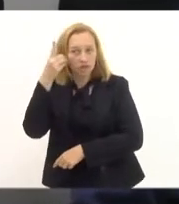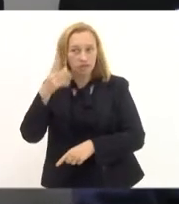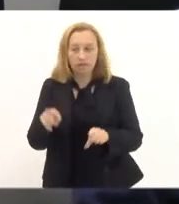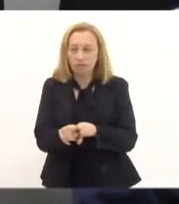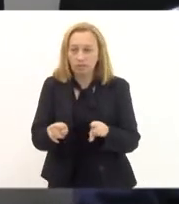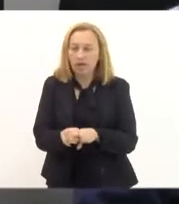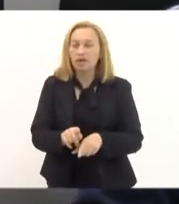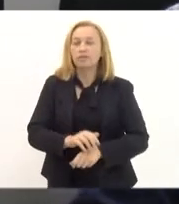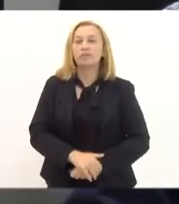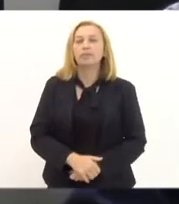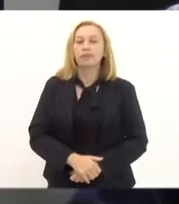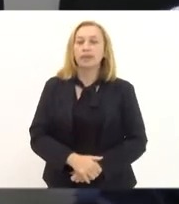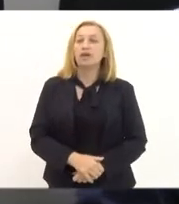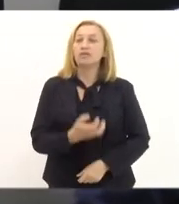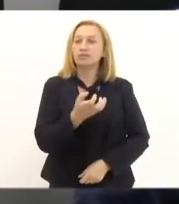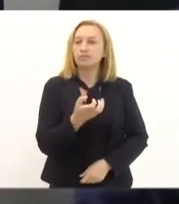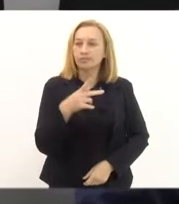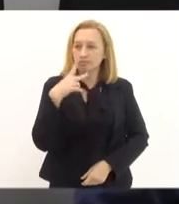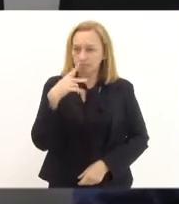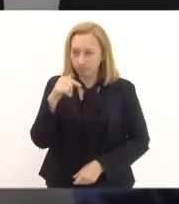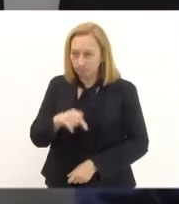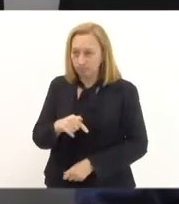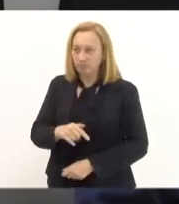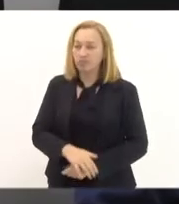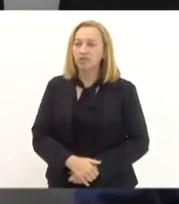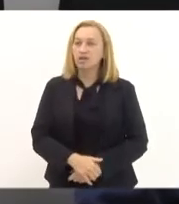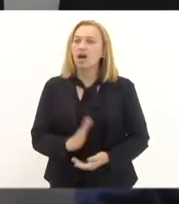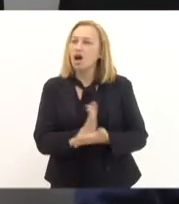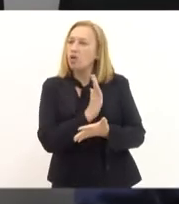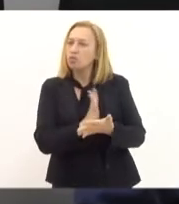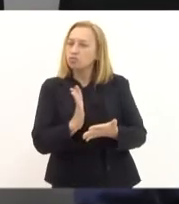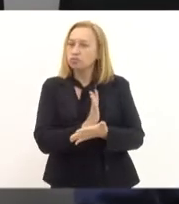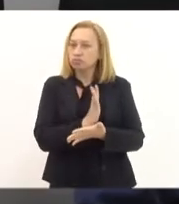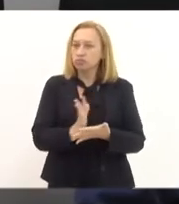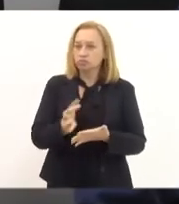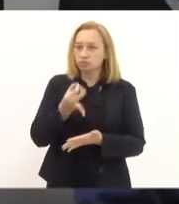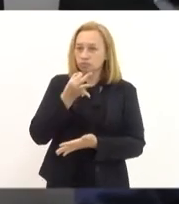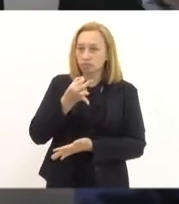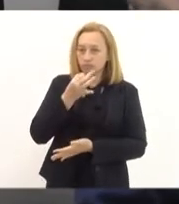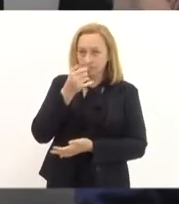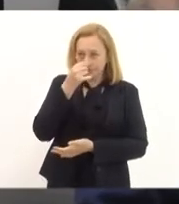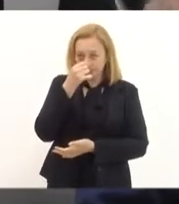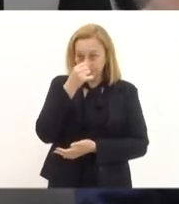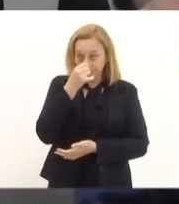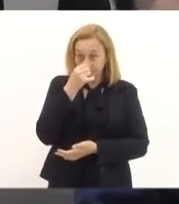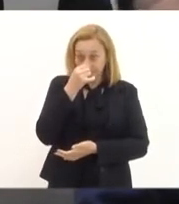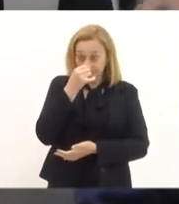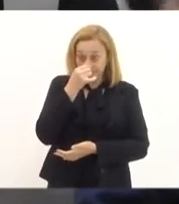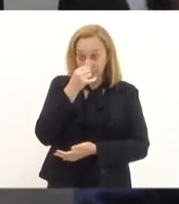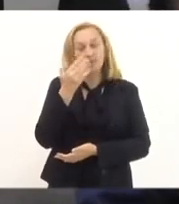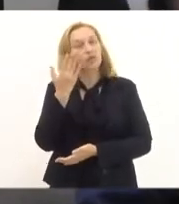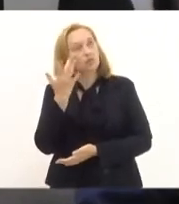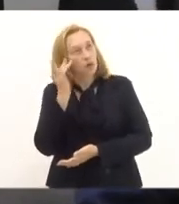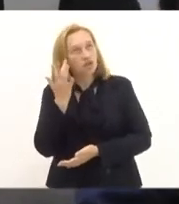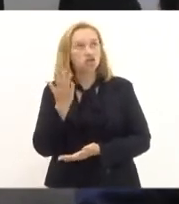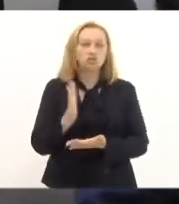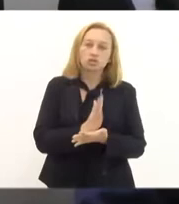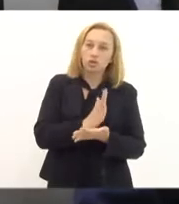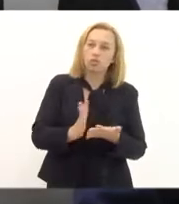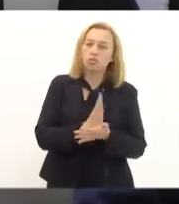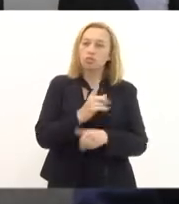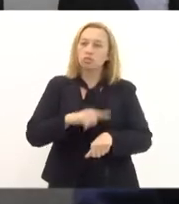quer trazer aqui algumas sugestões acho que não determinado momento